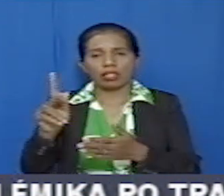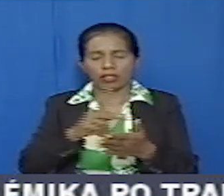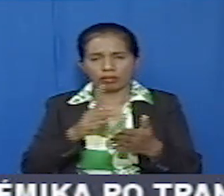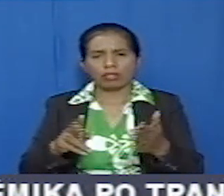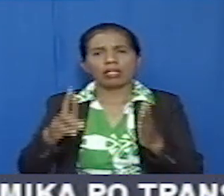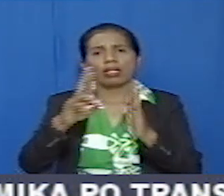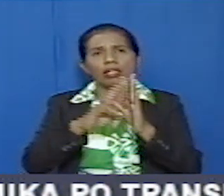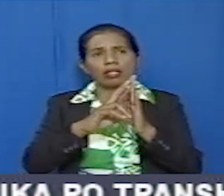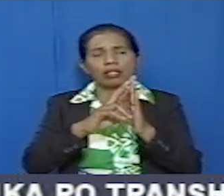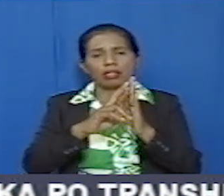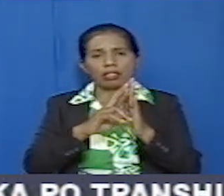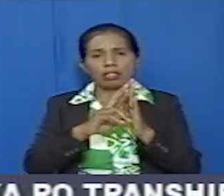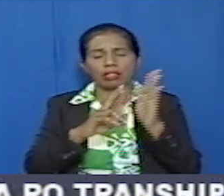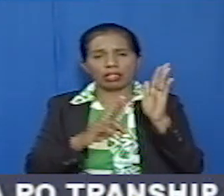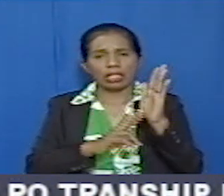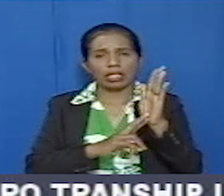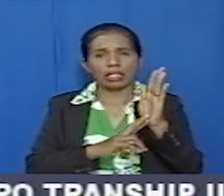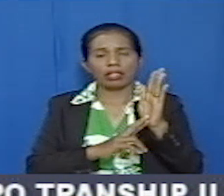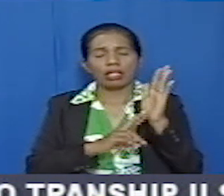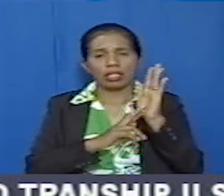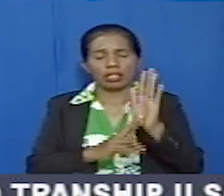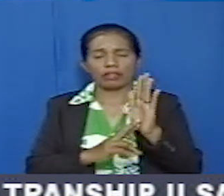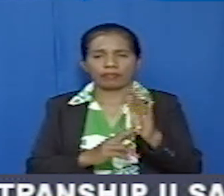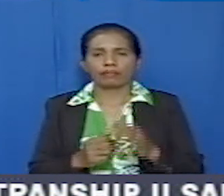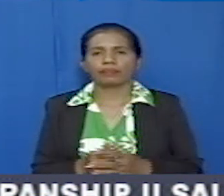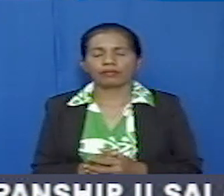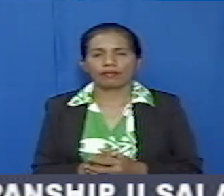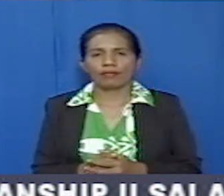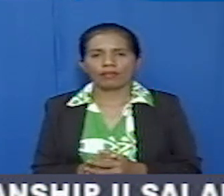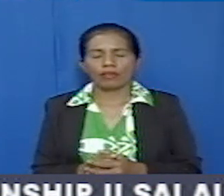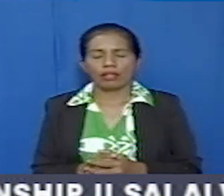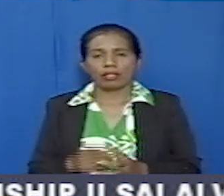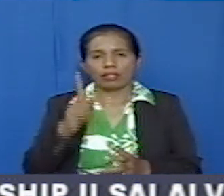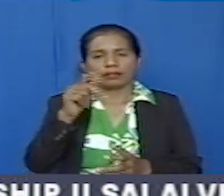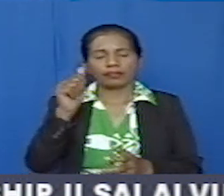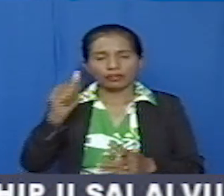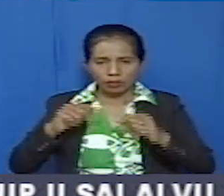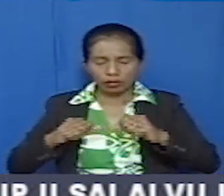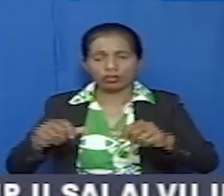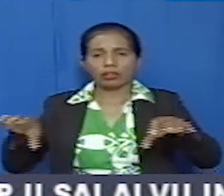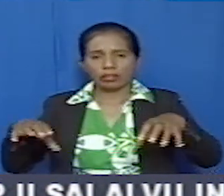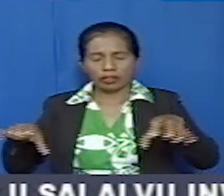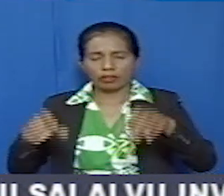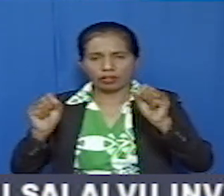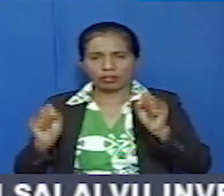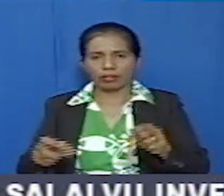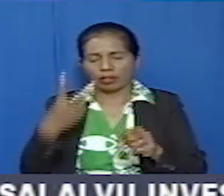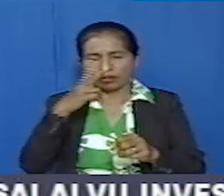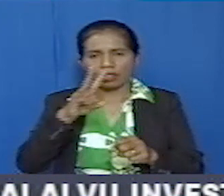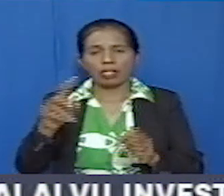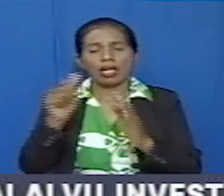de 2021 e 20 tal processo. Comissão Anticorrupção continua esforço, rode